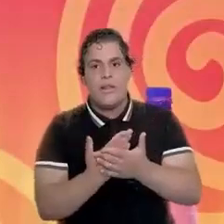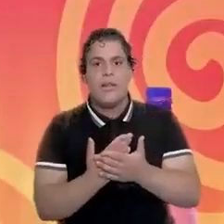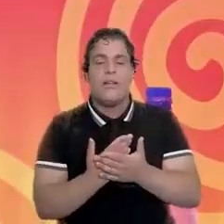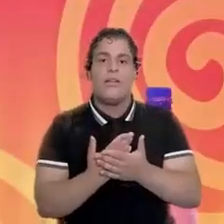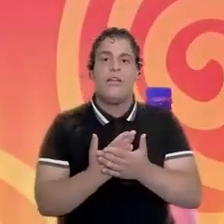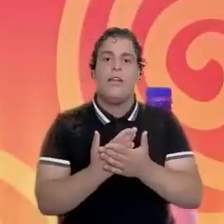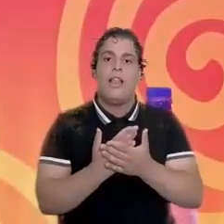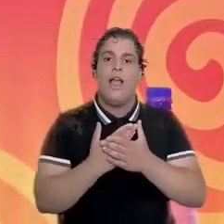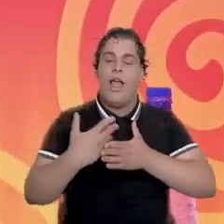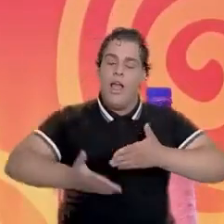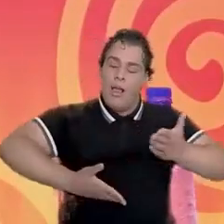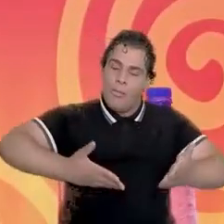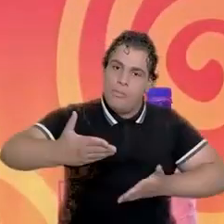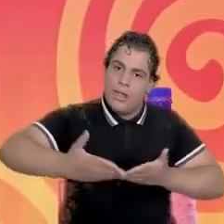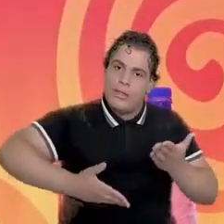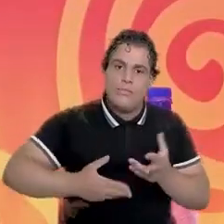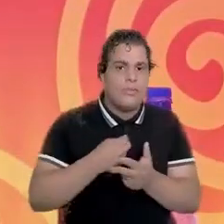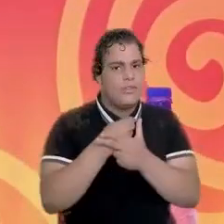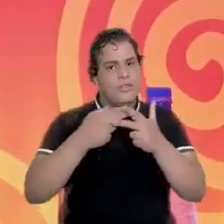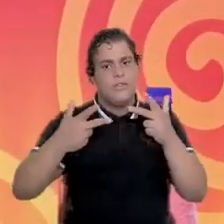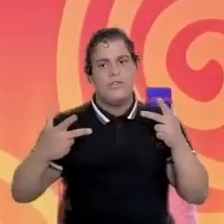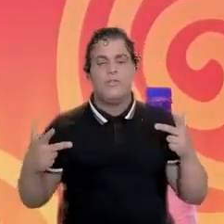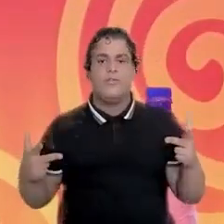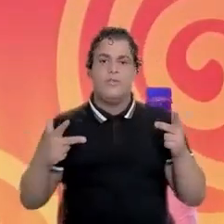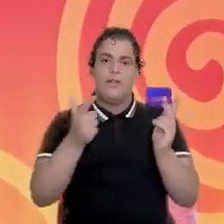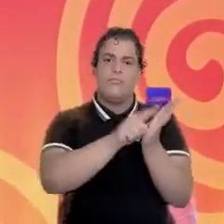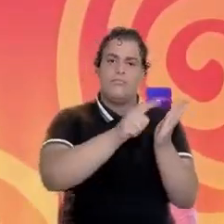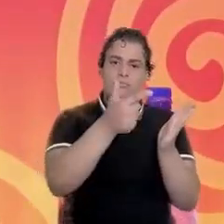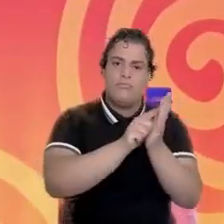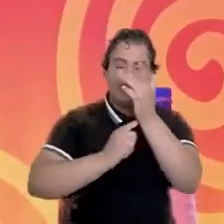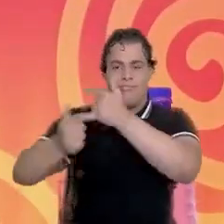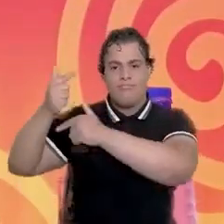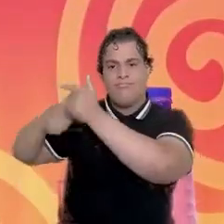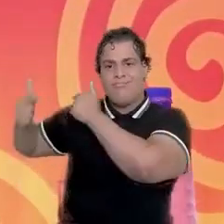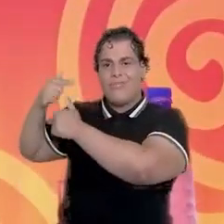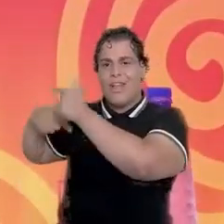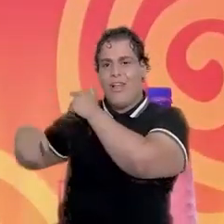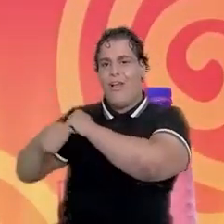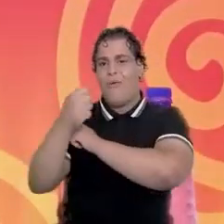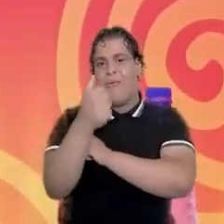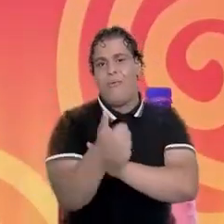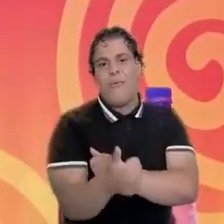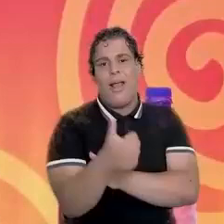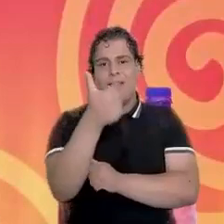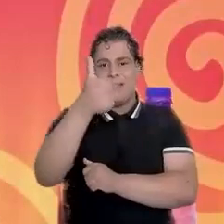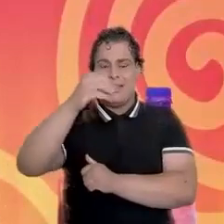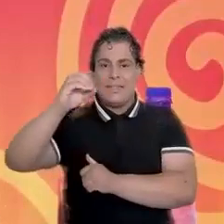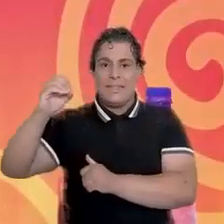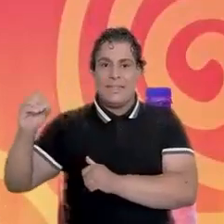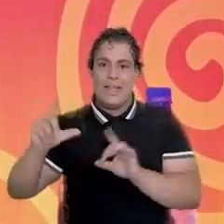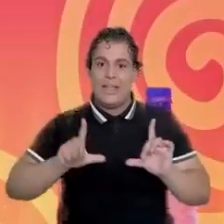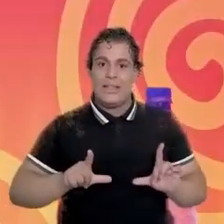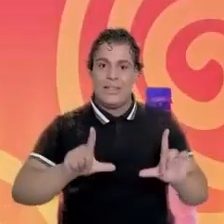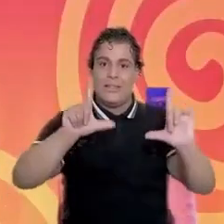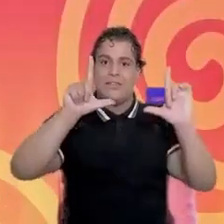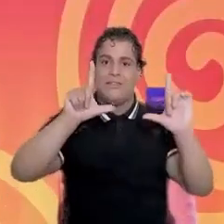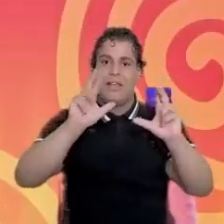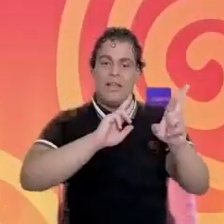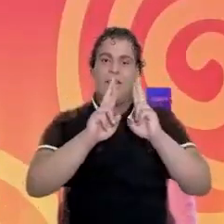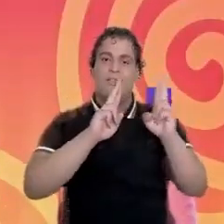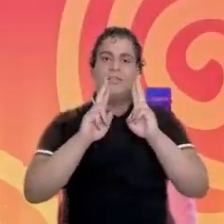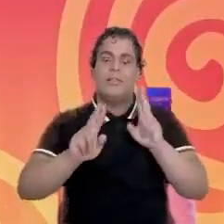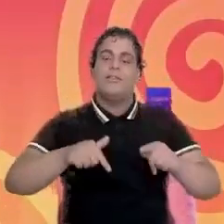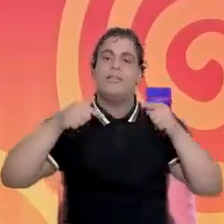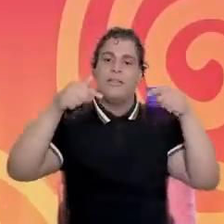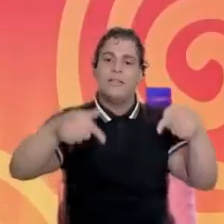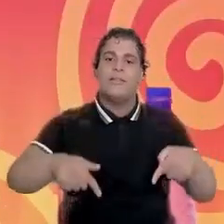Vez, participa de dezenas de antologias, possui quase uma centena de certificados ligados à atividade cultural. E